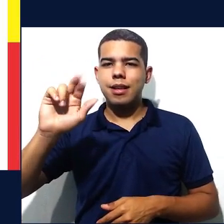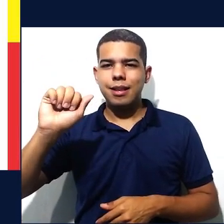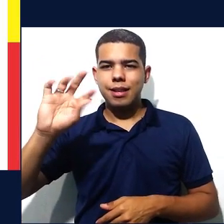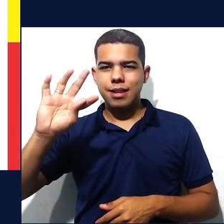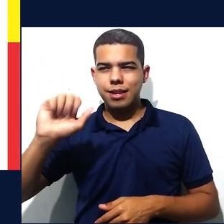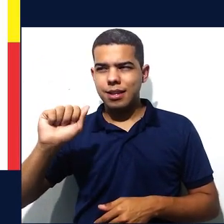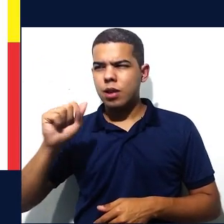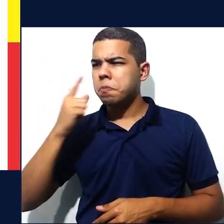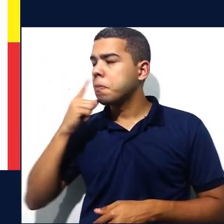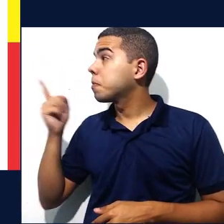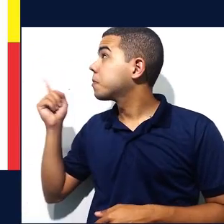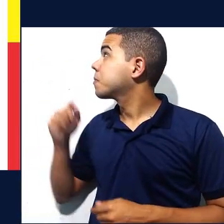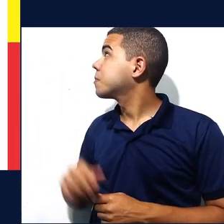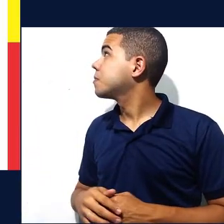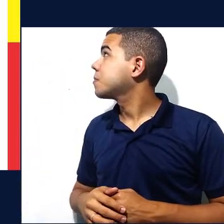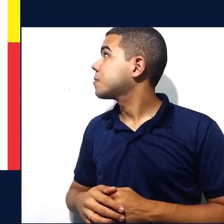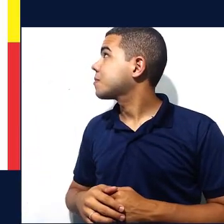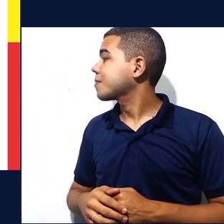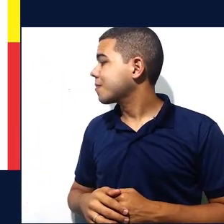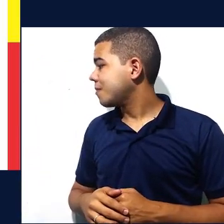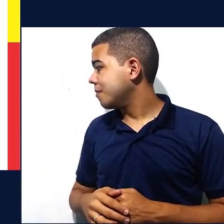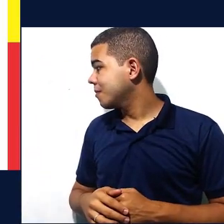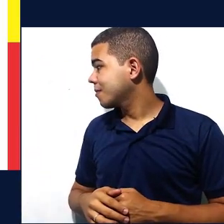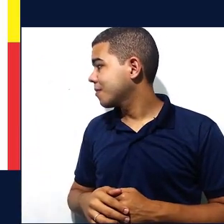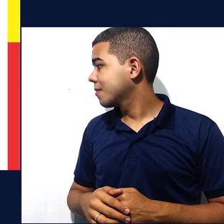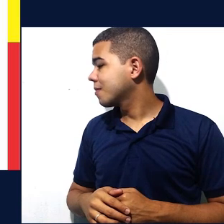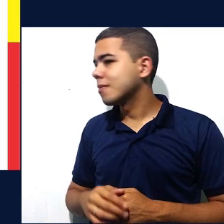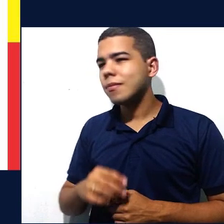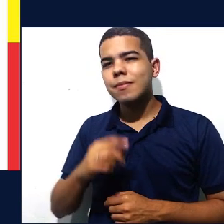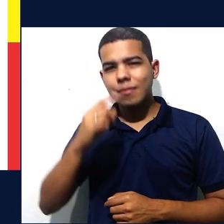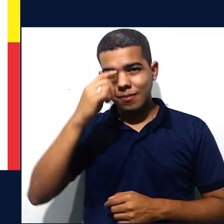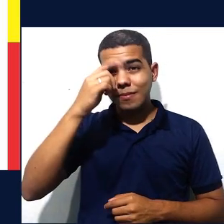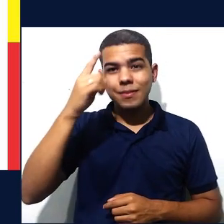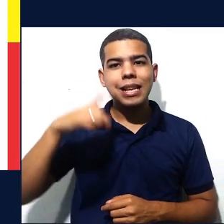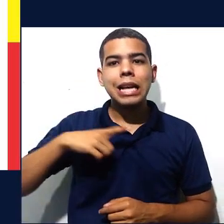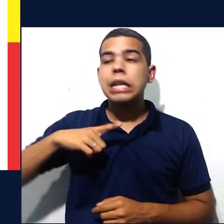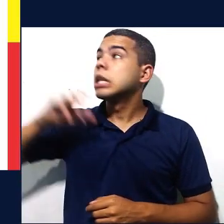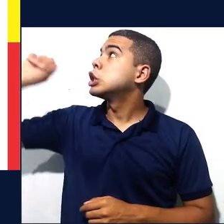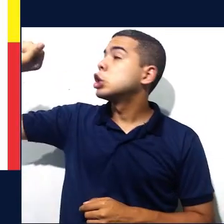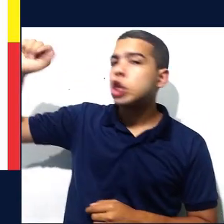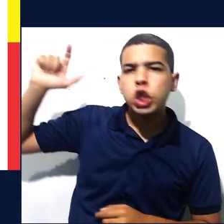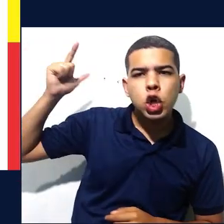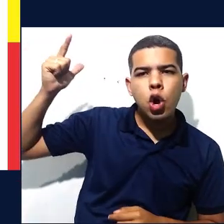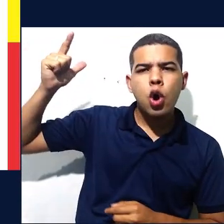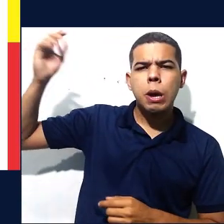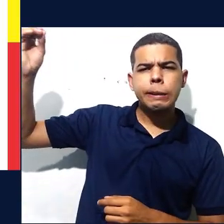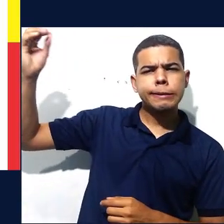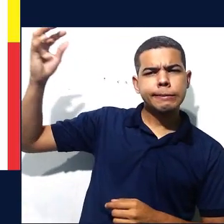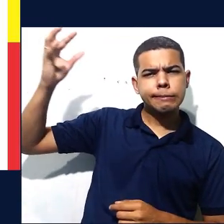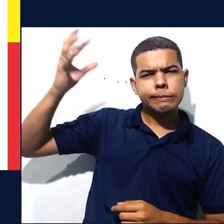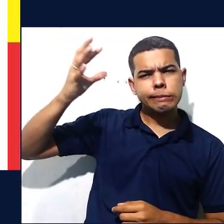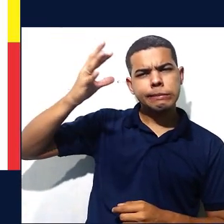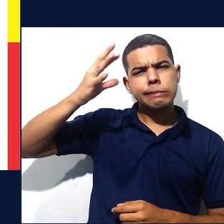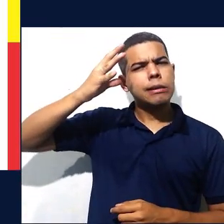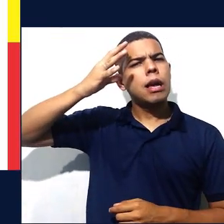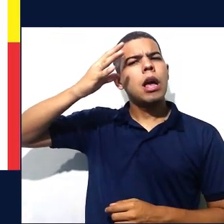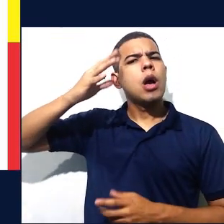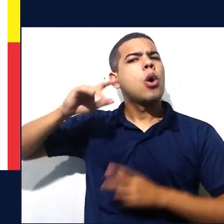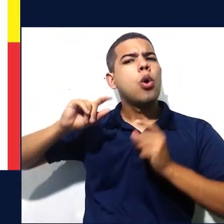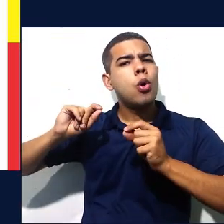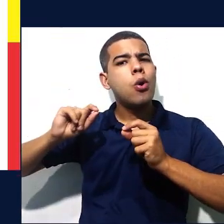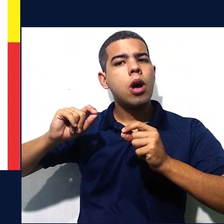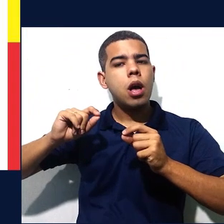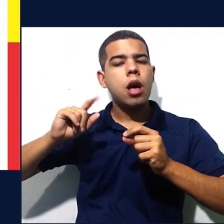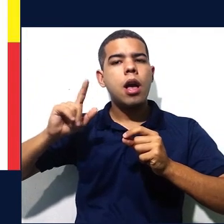os raios UVB, elas podem provocar alguns tipos de catarata. A catarata, na realidade, se trata de